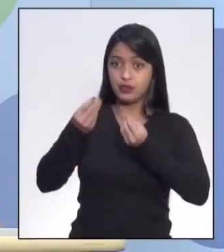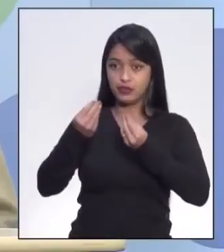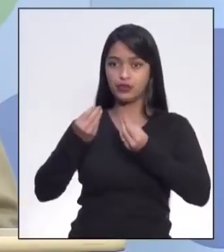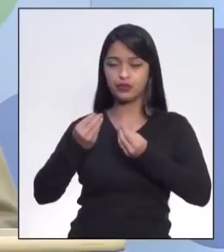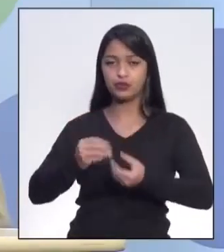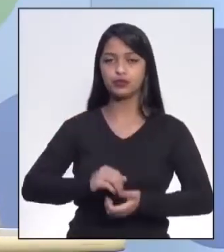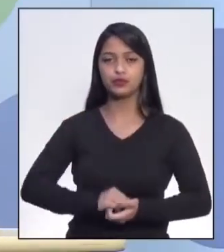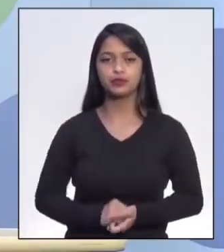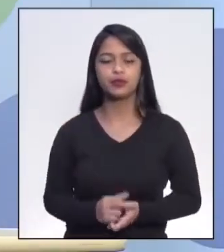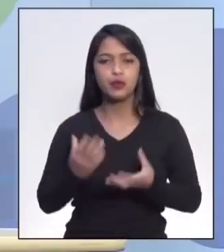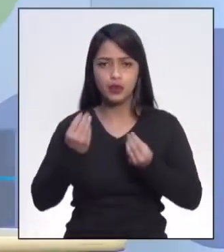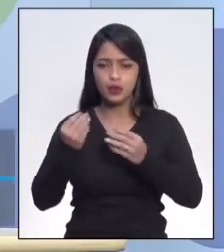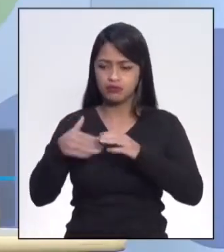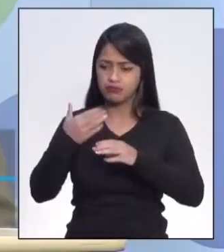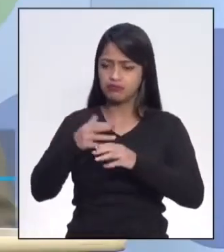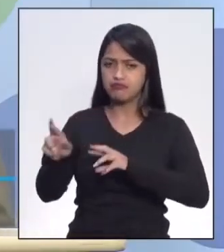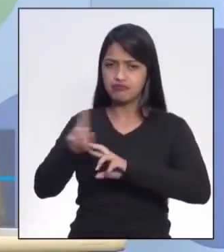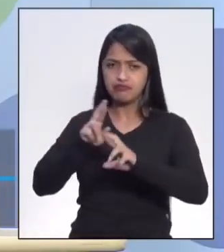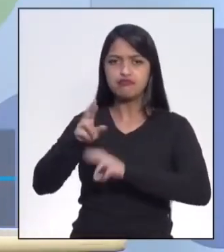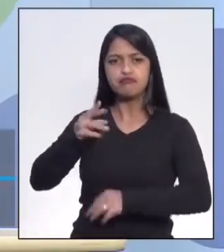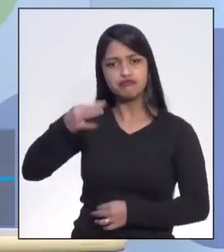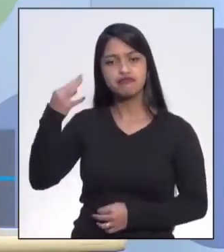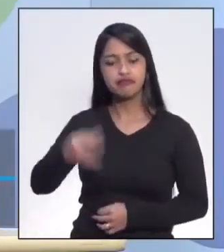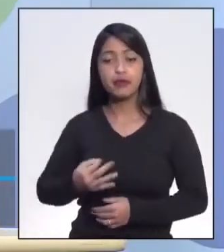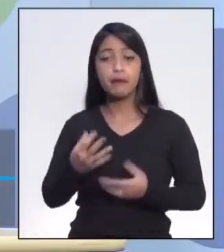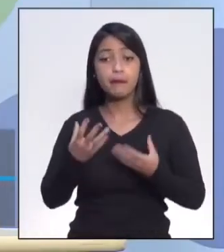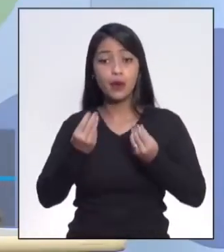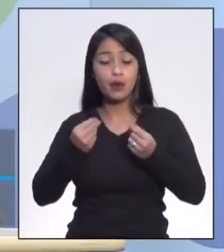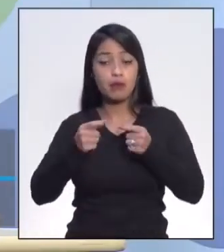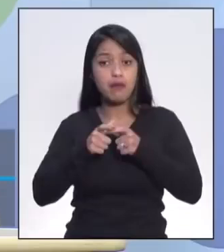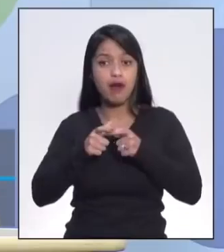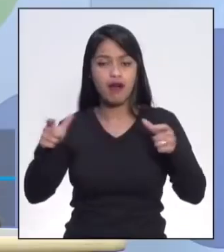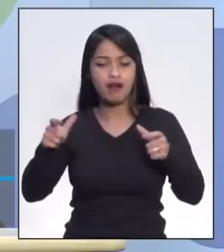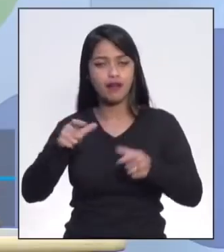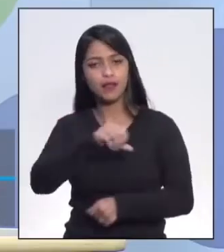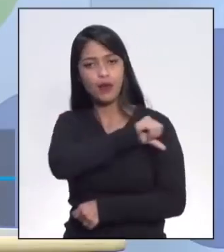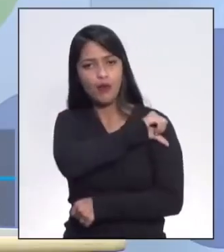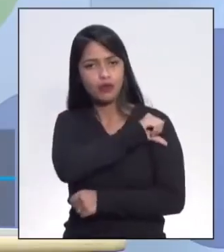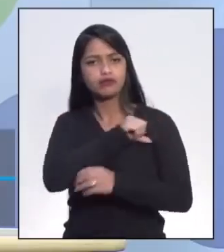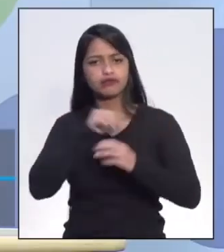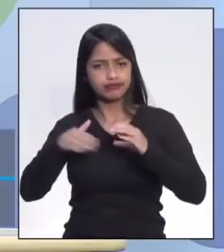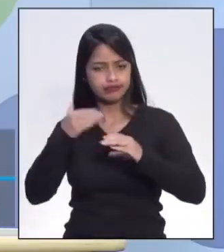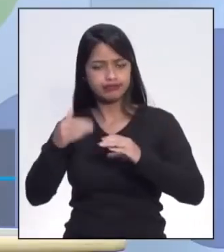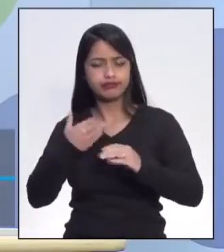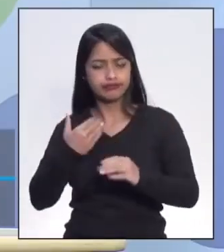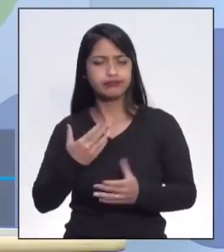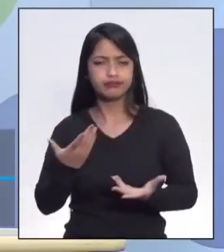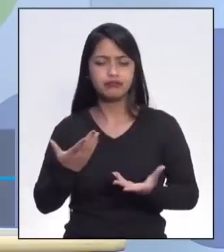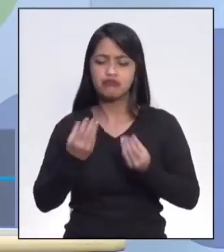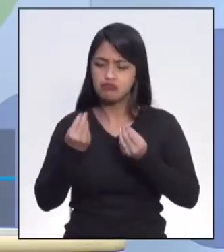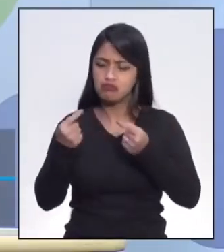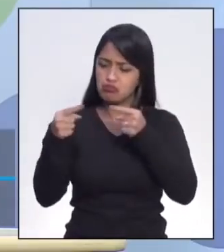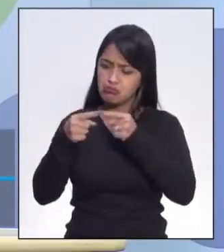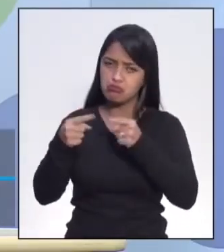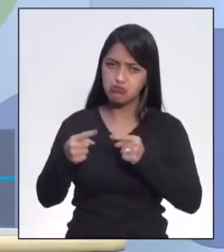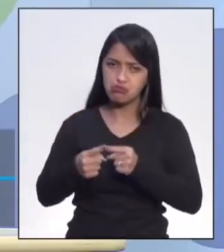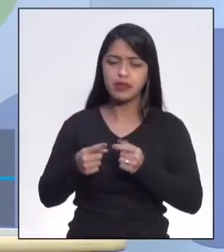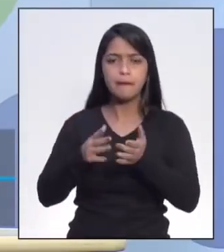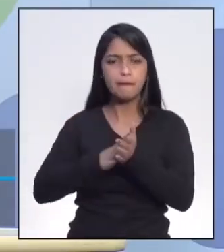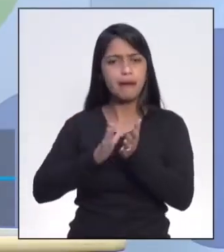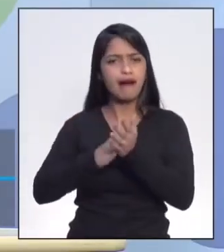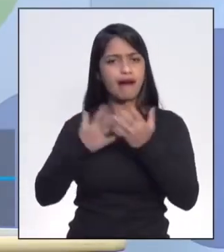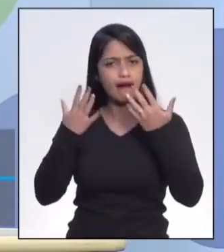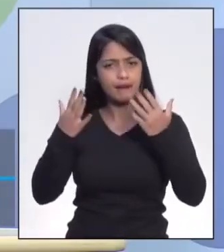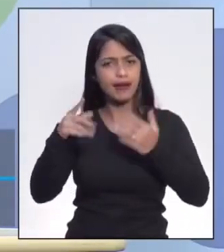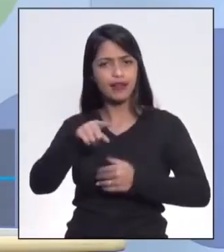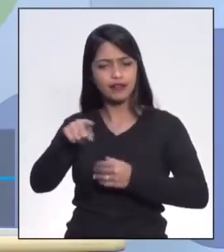corretas, a participação maciça dos nossos alunos do 9º ano, muito coerente as respostas, parabéns a todos que estão aqui